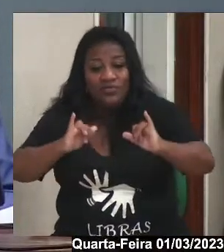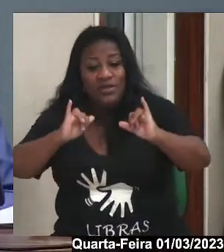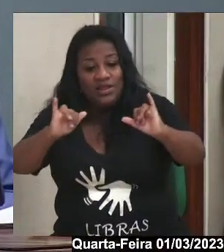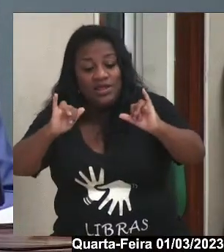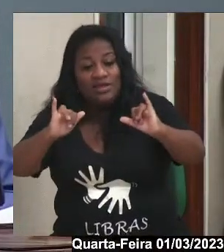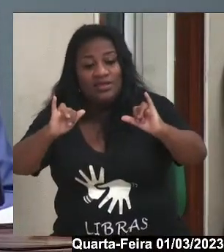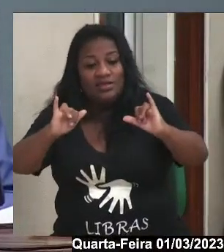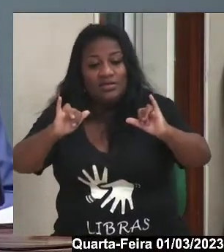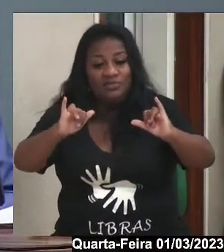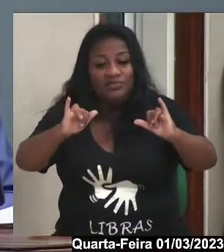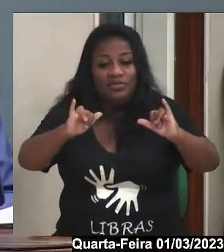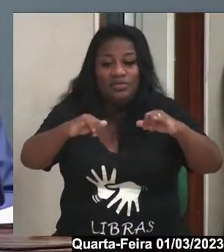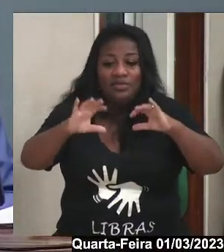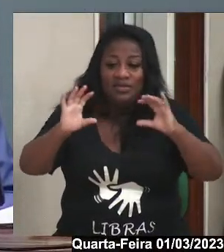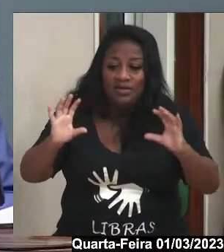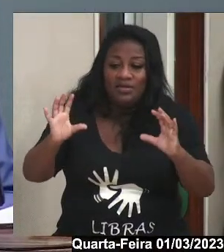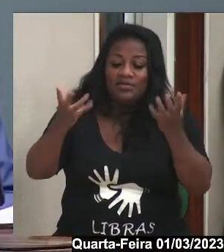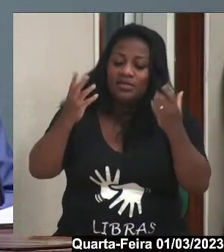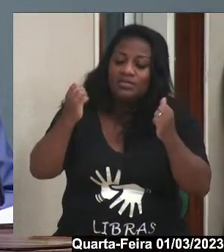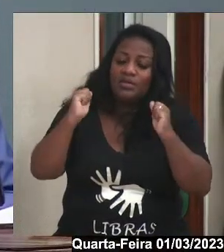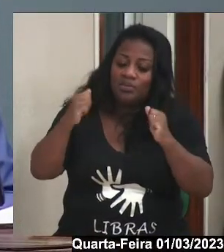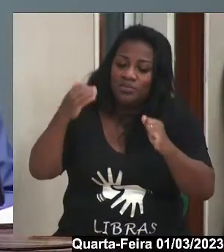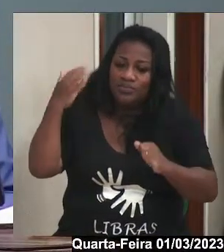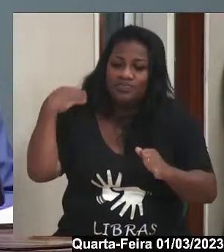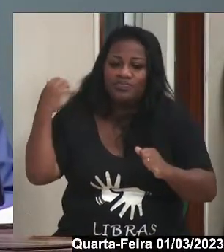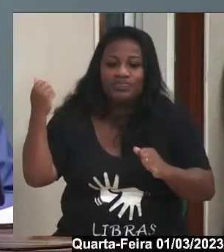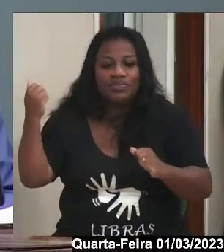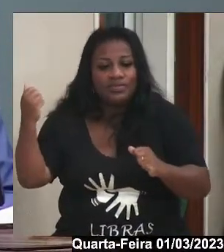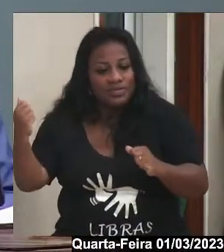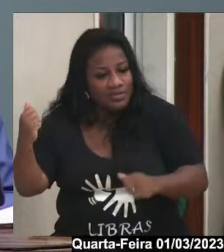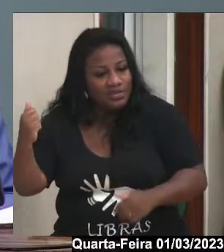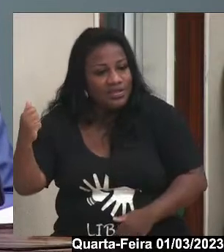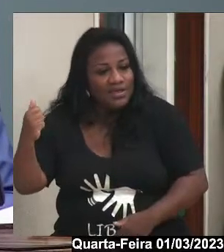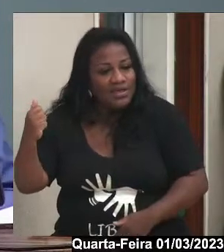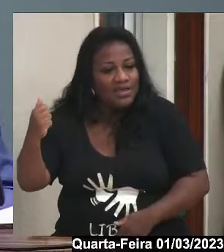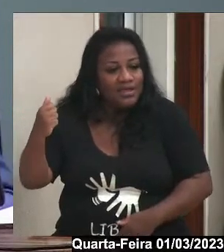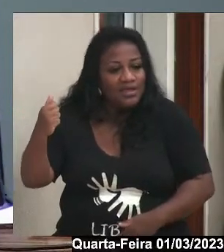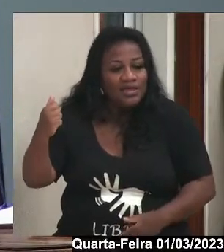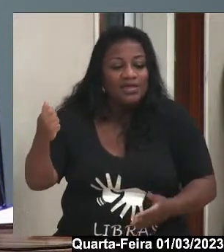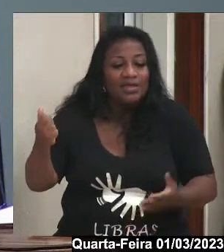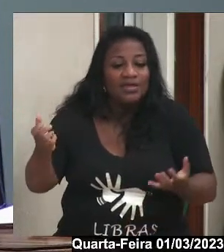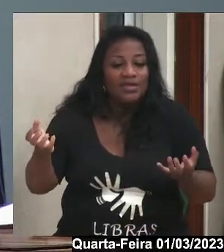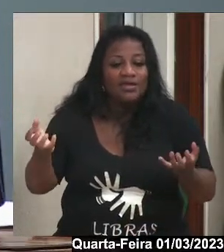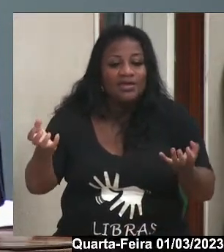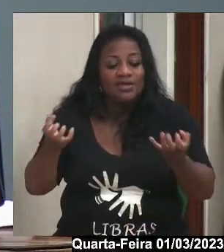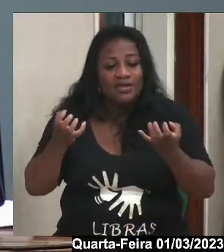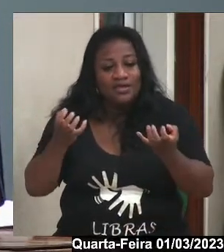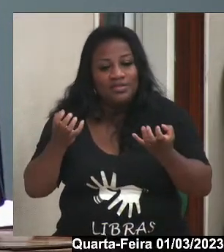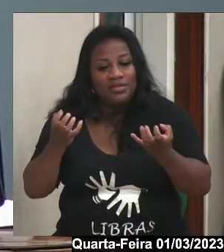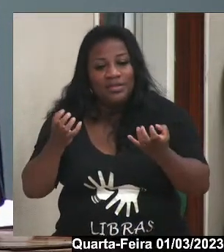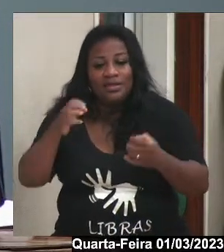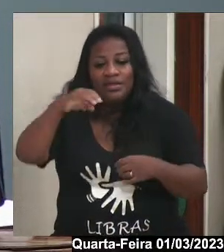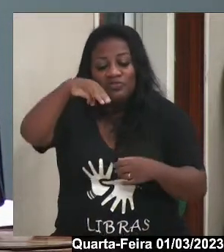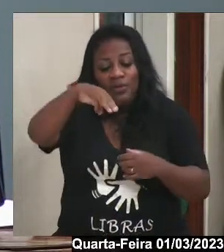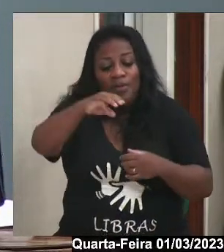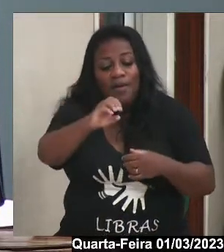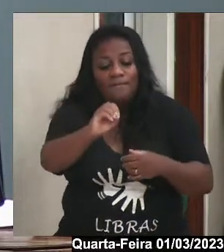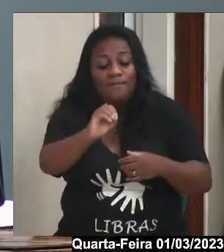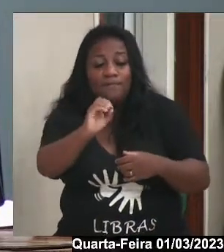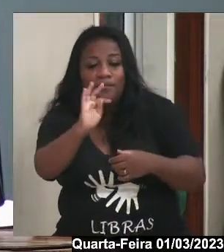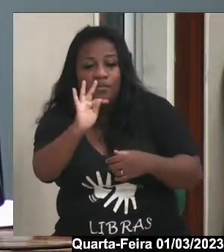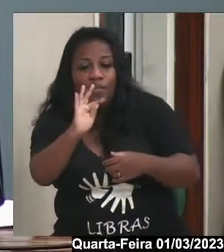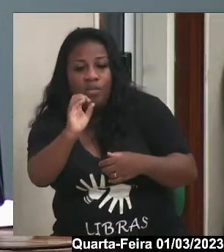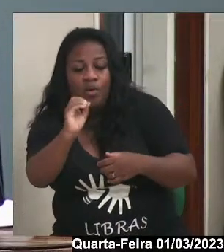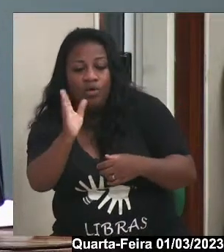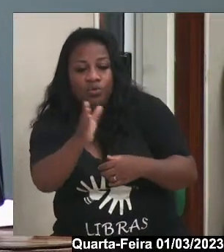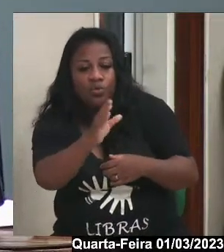nas próximas ações que vocês fazem. Mais do que... Eu tenho propriedade para falar, porque meu irmão faz parte também de motoclube, então está ali na